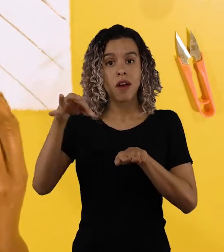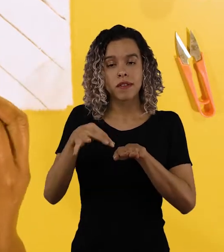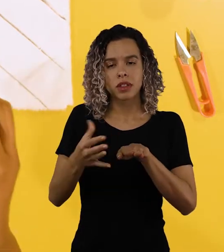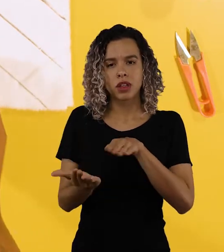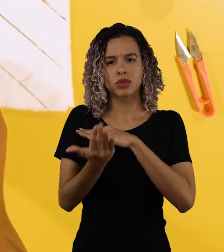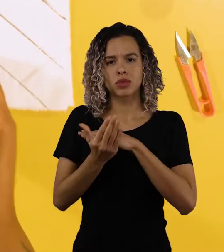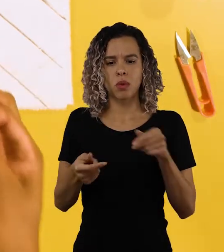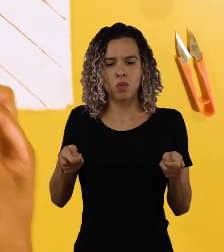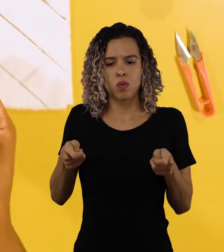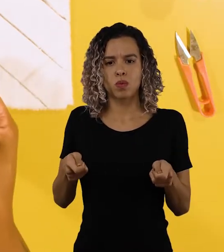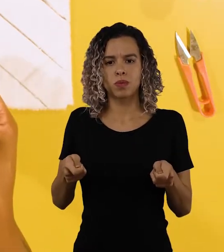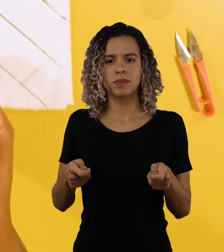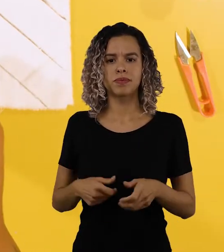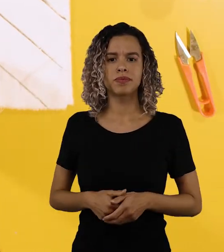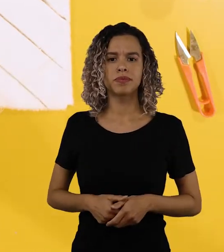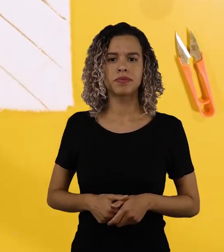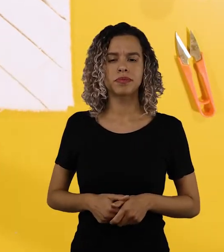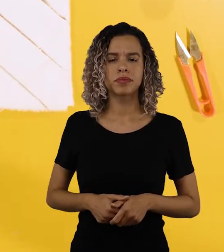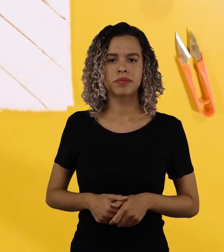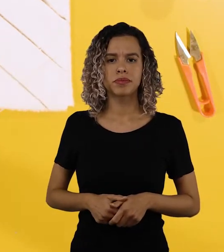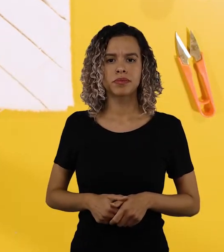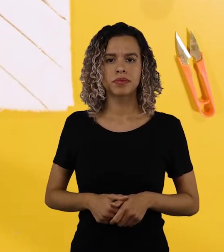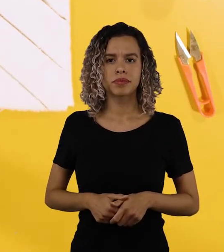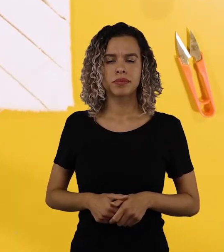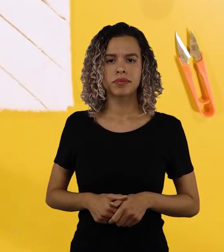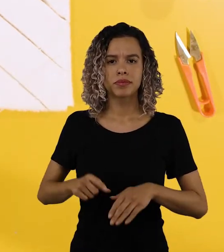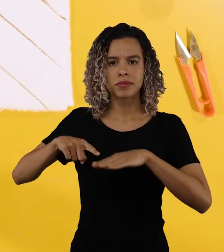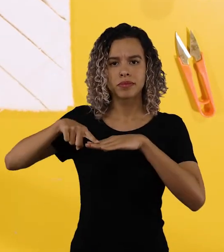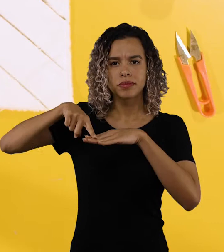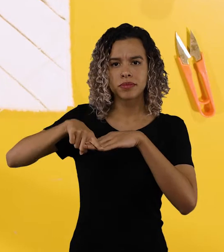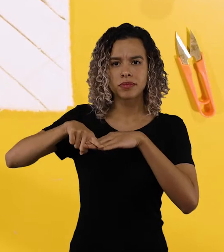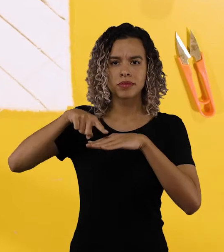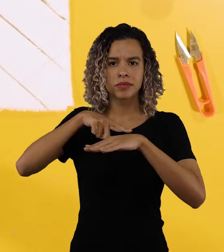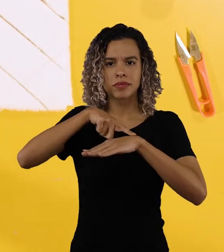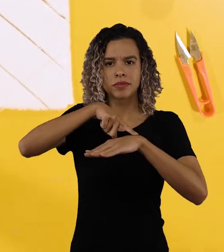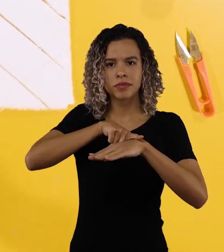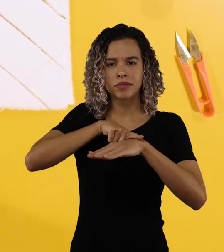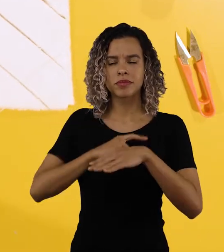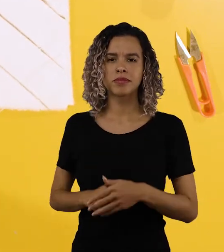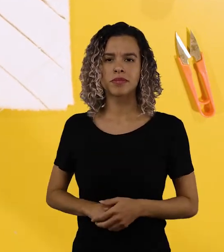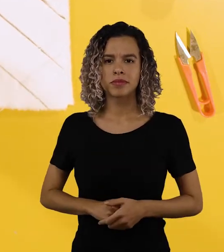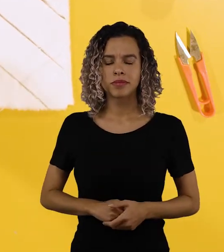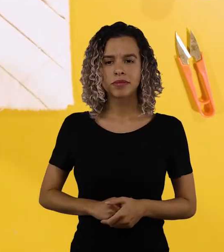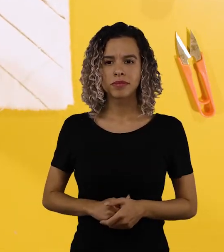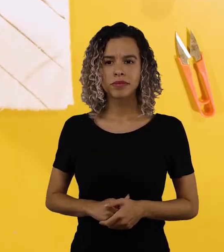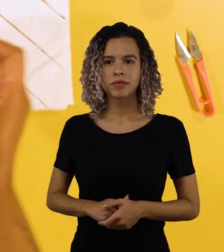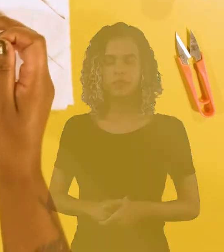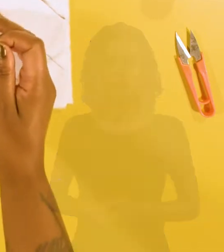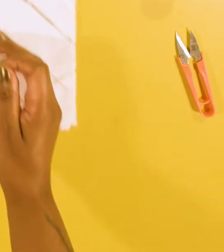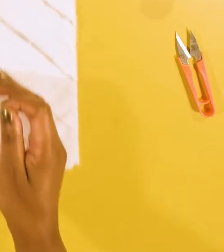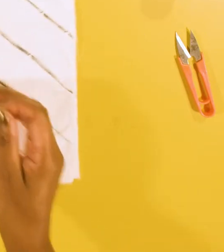está saindo do lugar, isso pode ser muito importante. É só colocar alguns alfinetes nas pontas